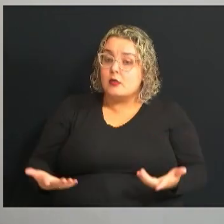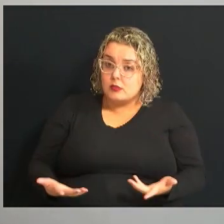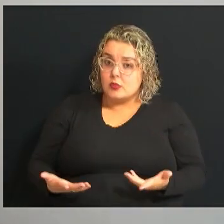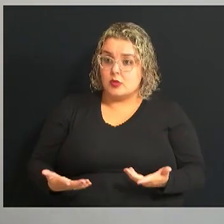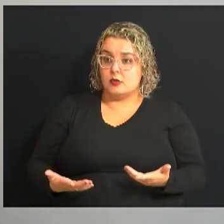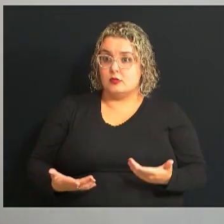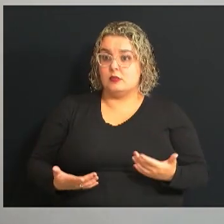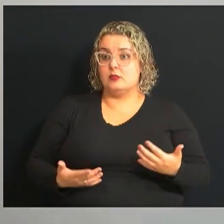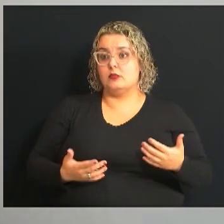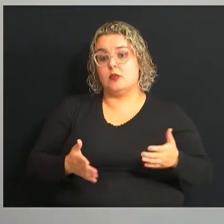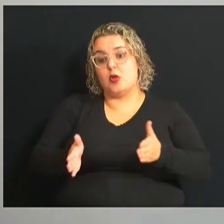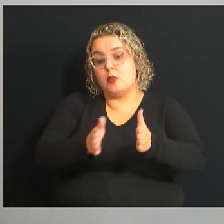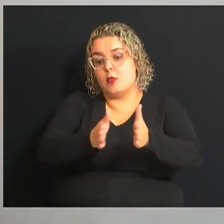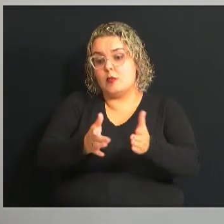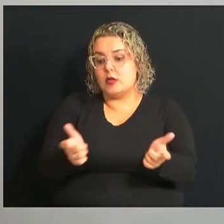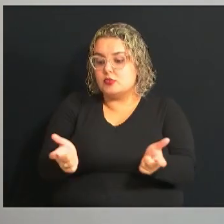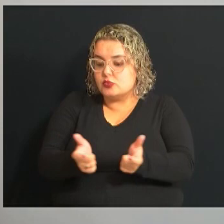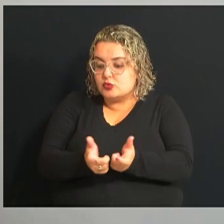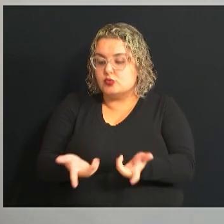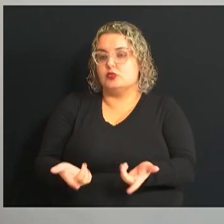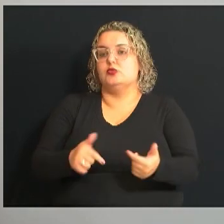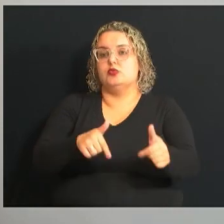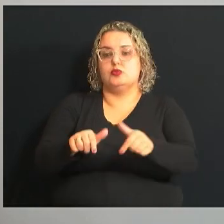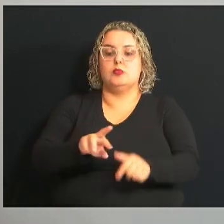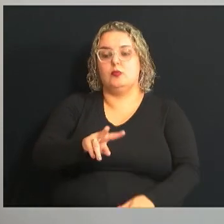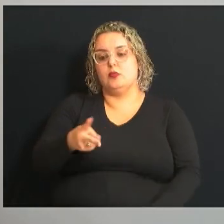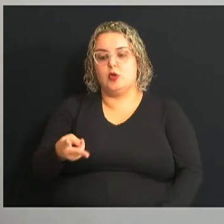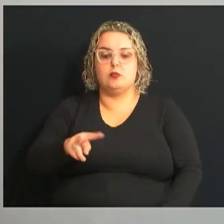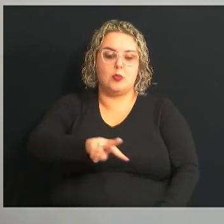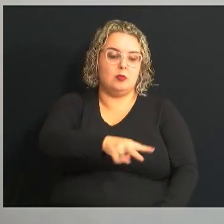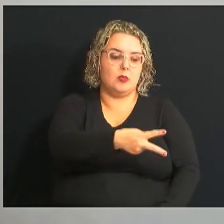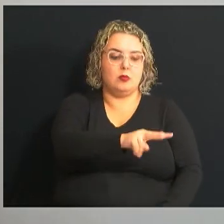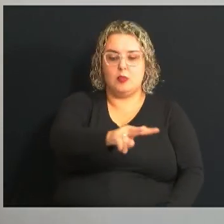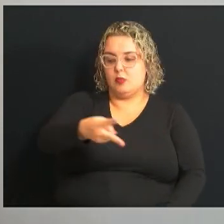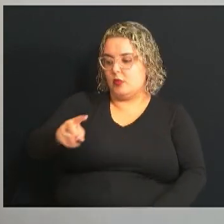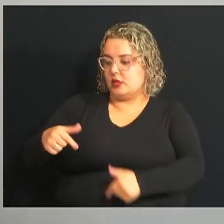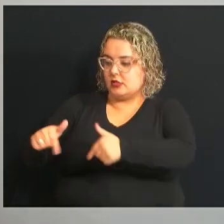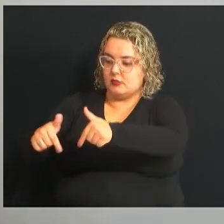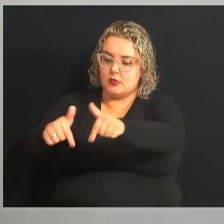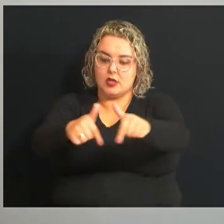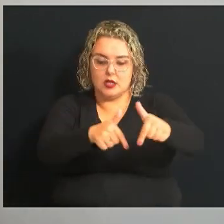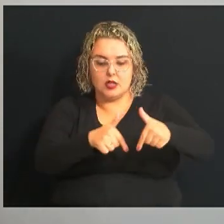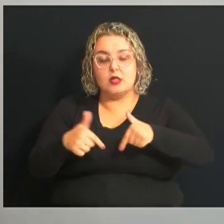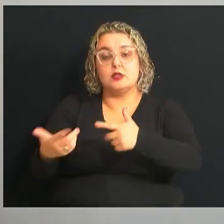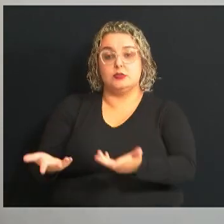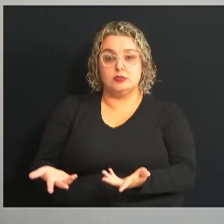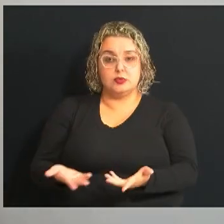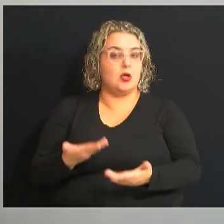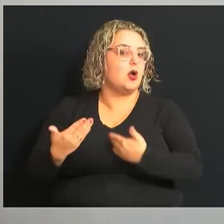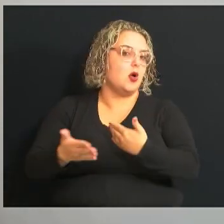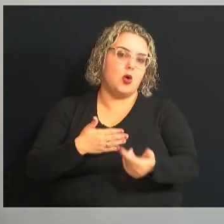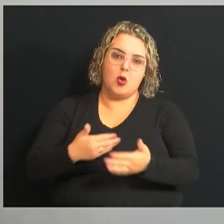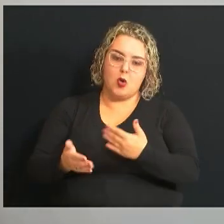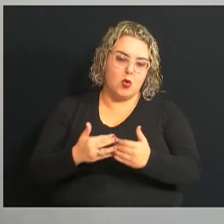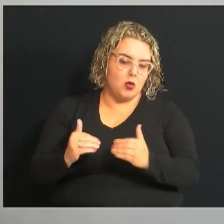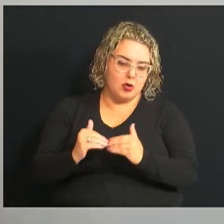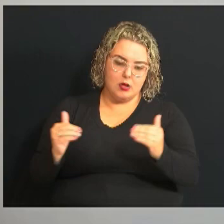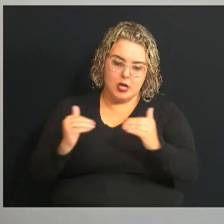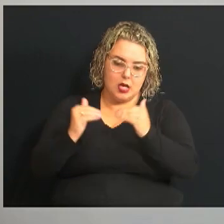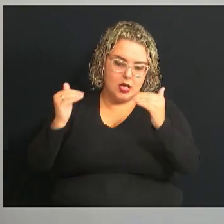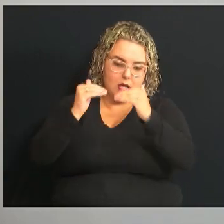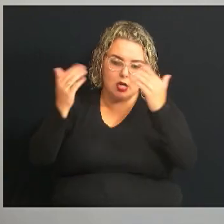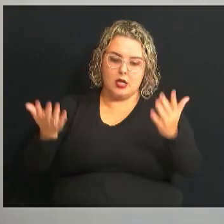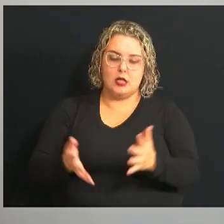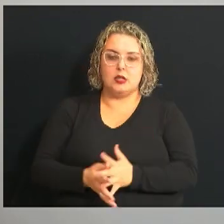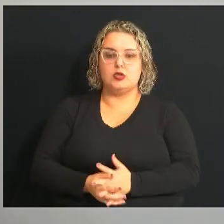mais curto de um trabalho para o outro, mesmo em se tratando, né, de qualquer nível